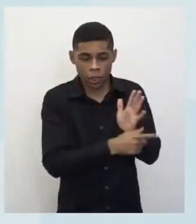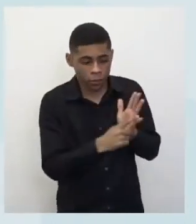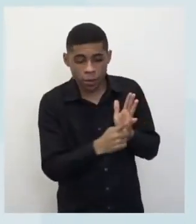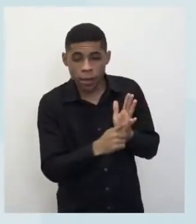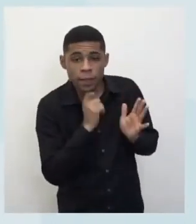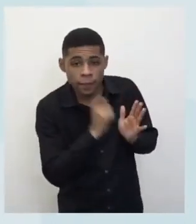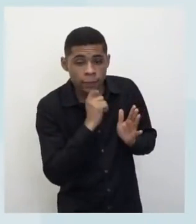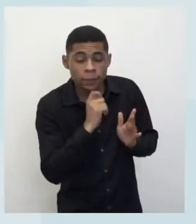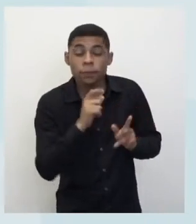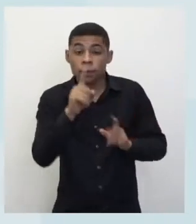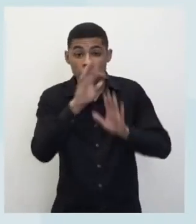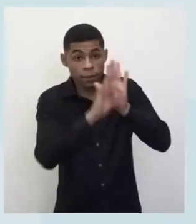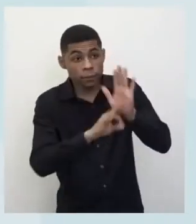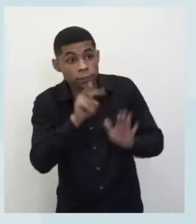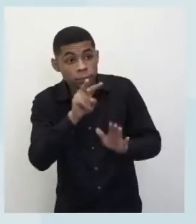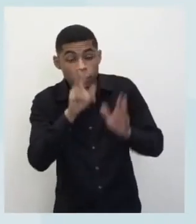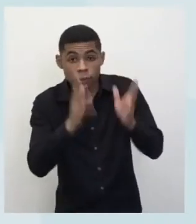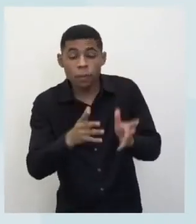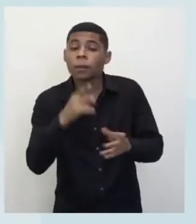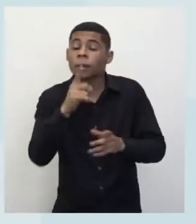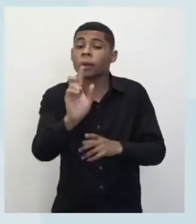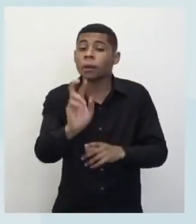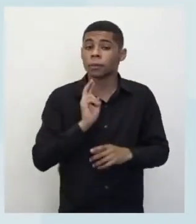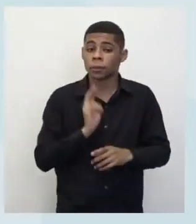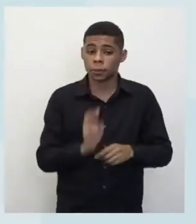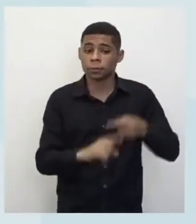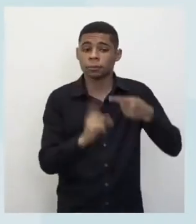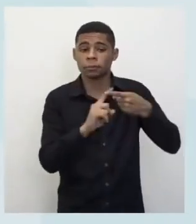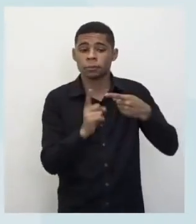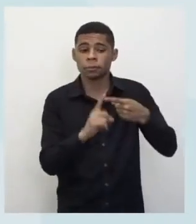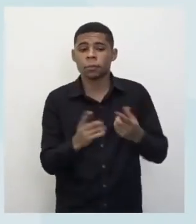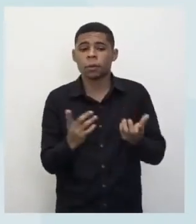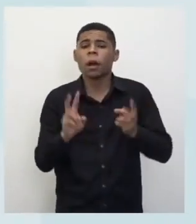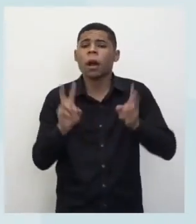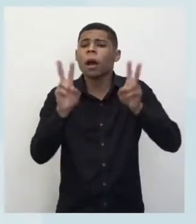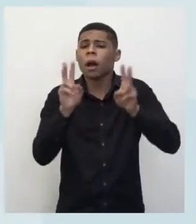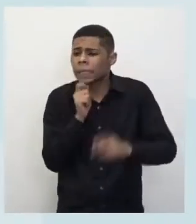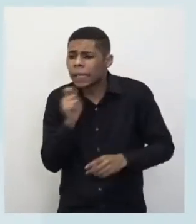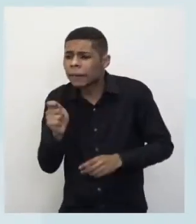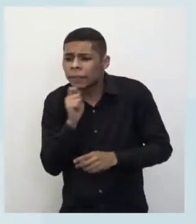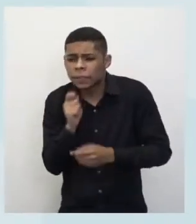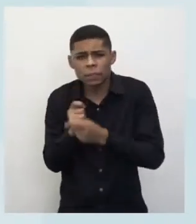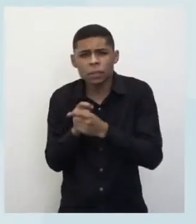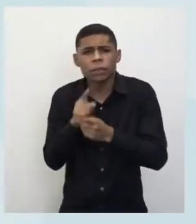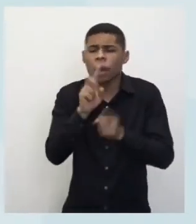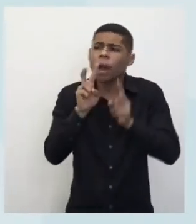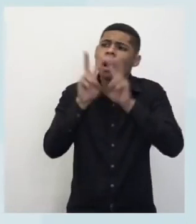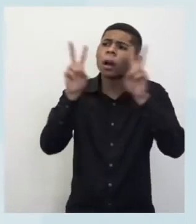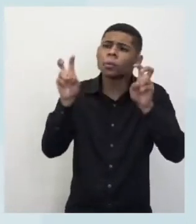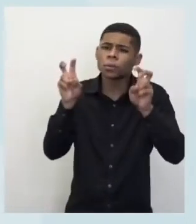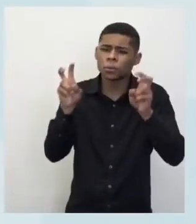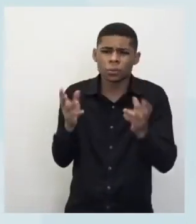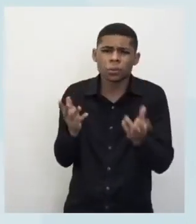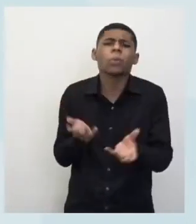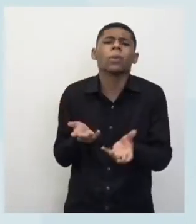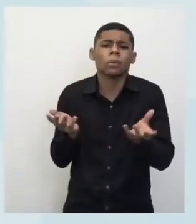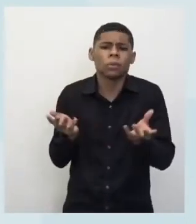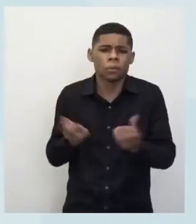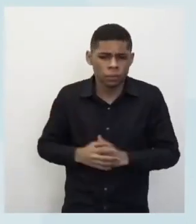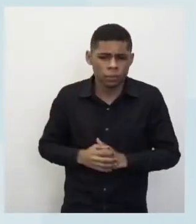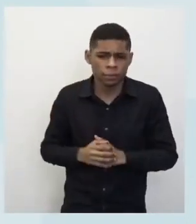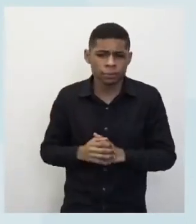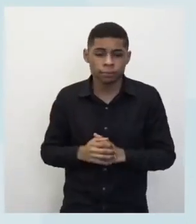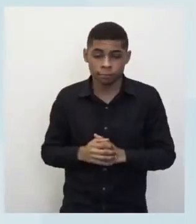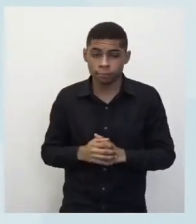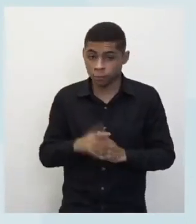após a leitura do texto, responda no chat. Qual é o assunto abordado na entrevista? Letra A. Quando vocês forem responder, então coloquem